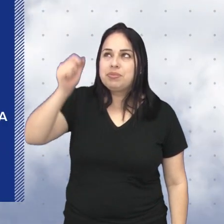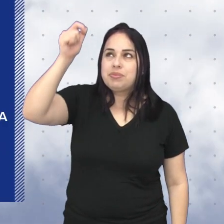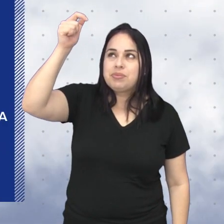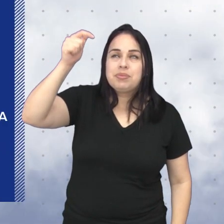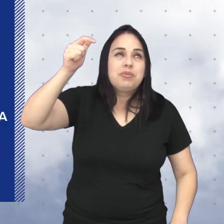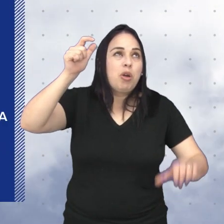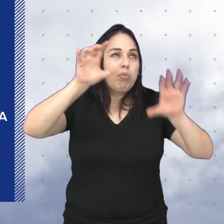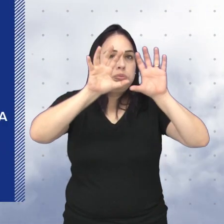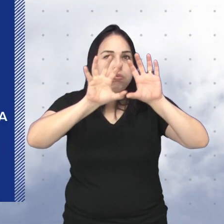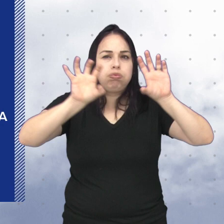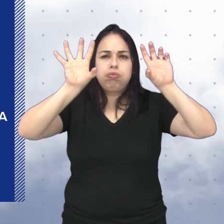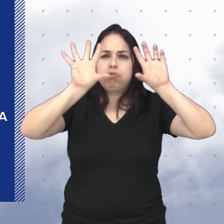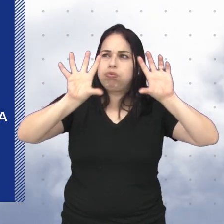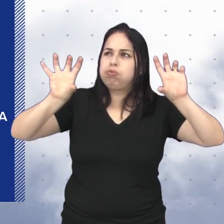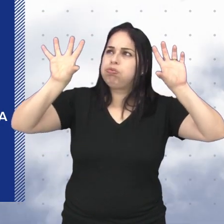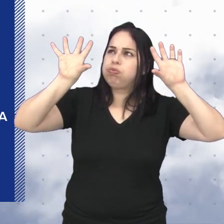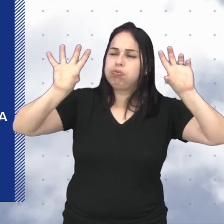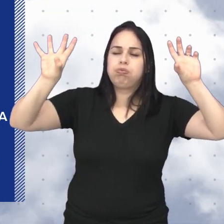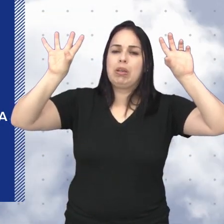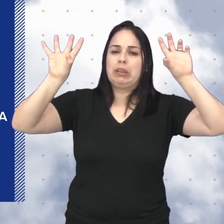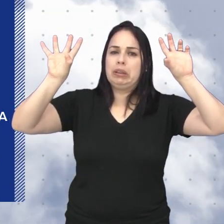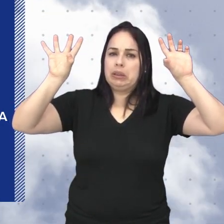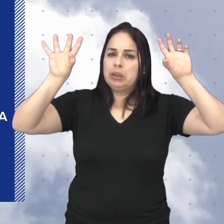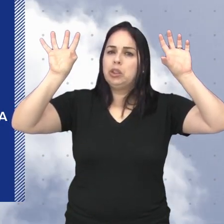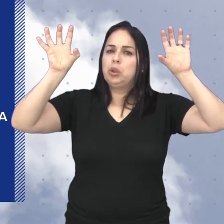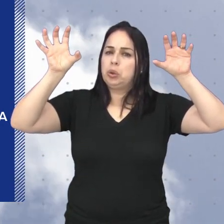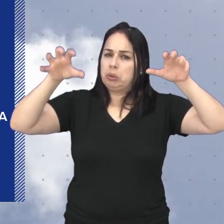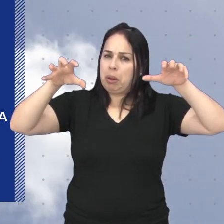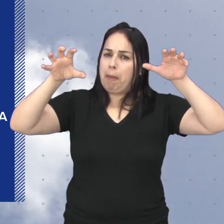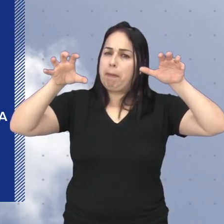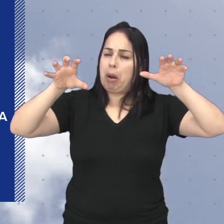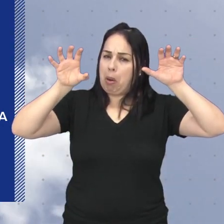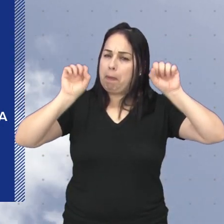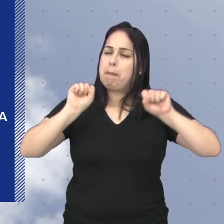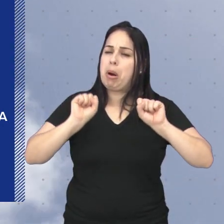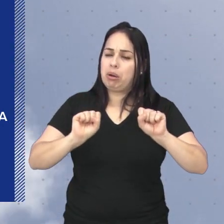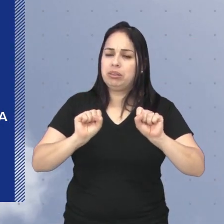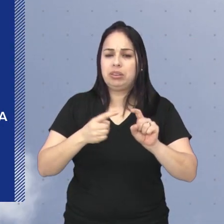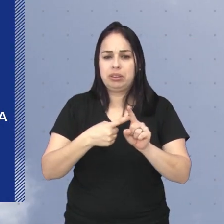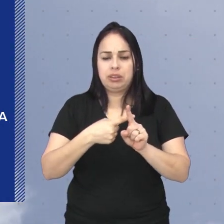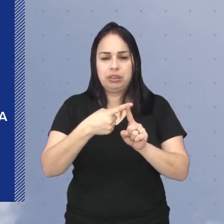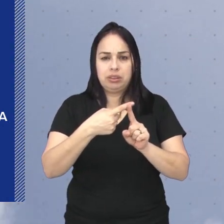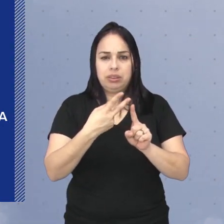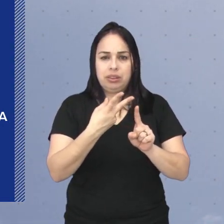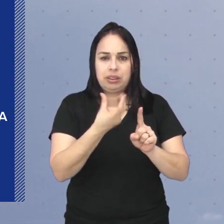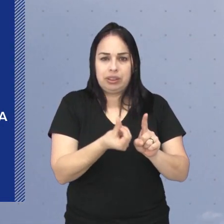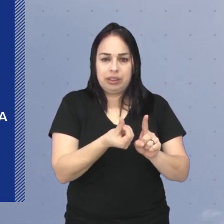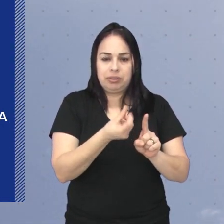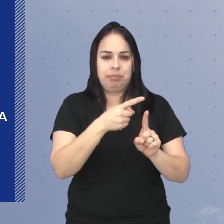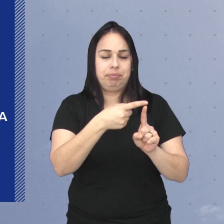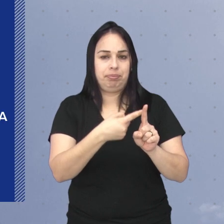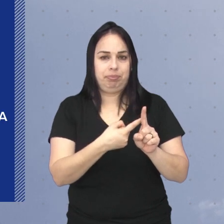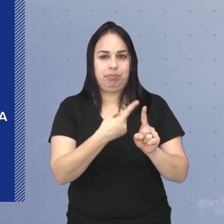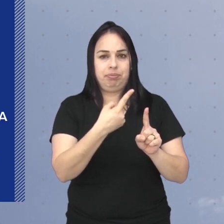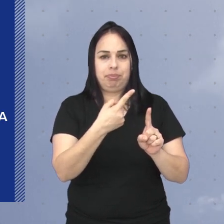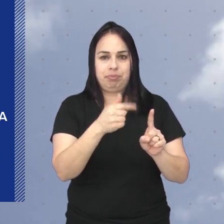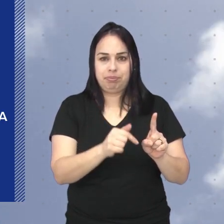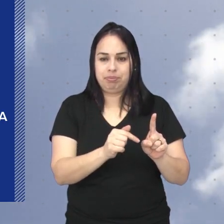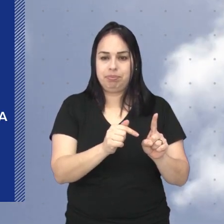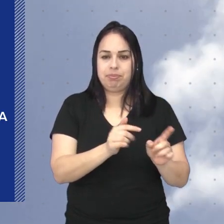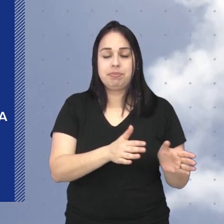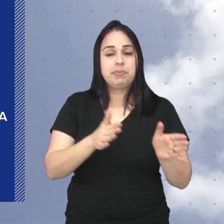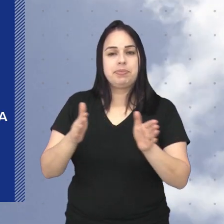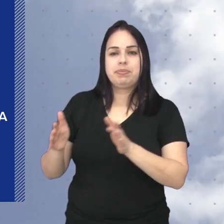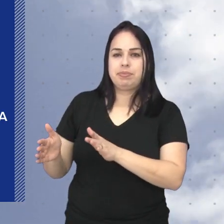Sol com muitas nuvens nesta terça-feira. A possibilidade de pancadas de chuva a qualquer momento. A máxima é de 26 graus e